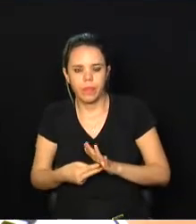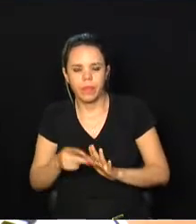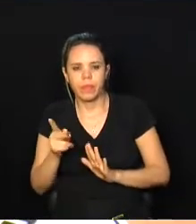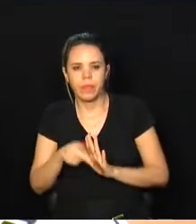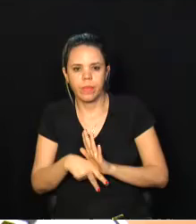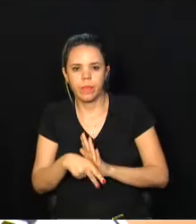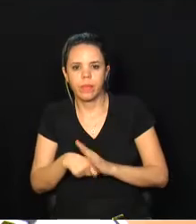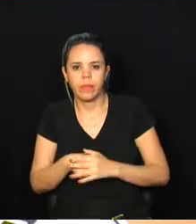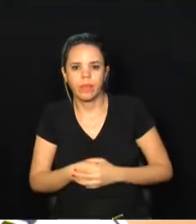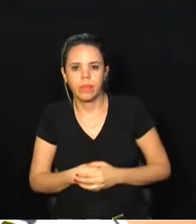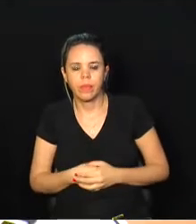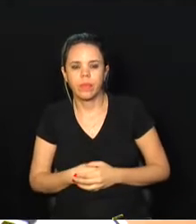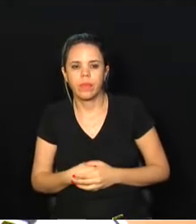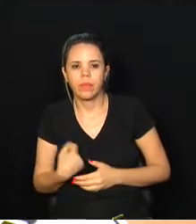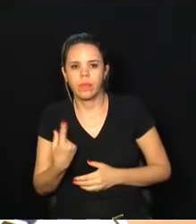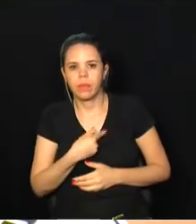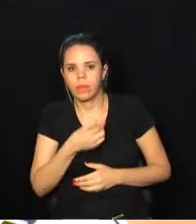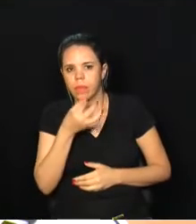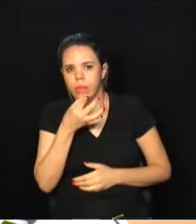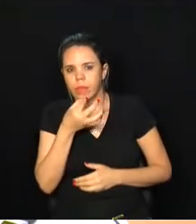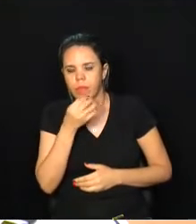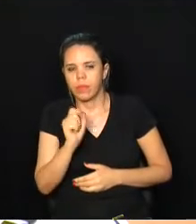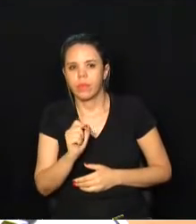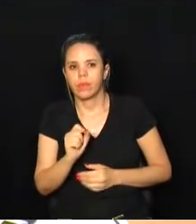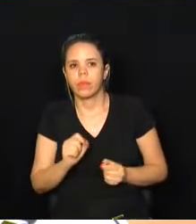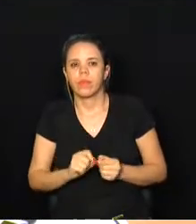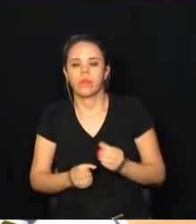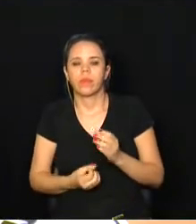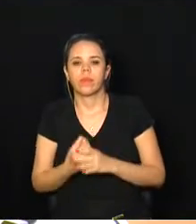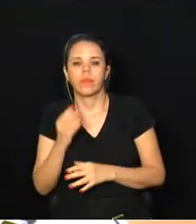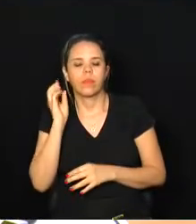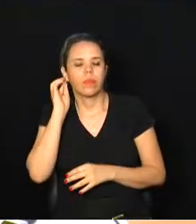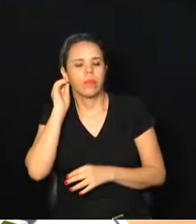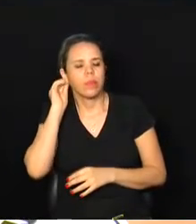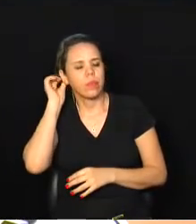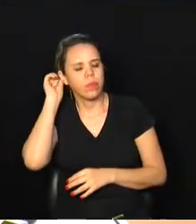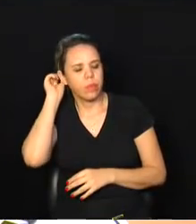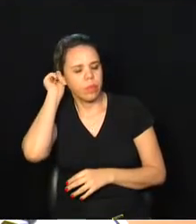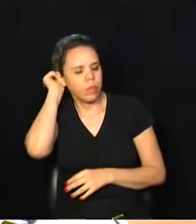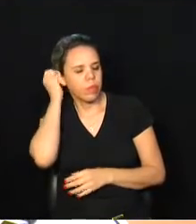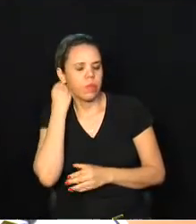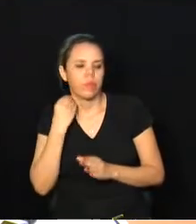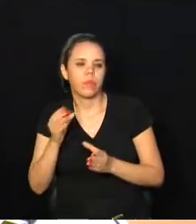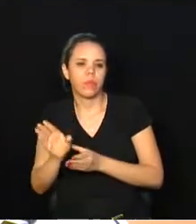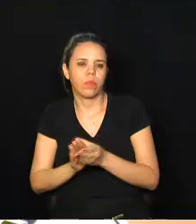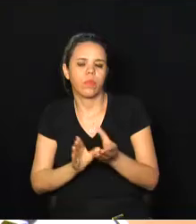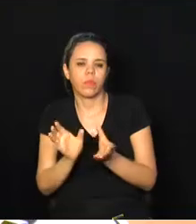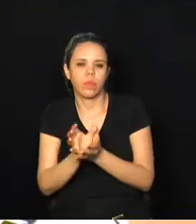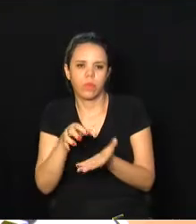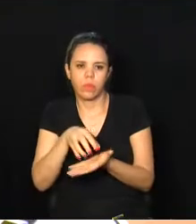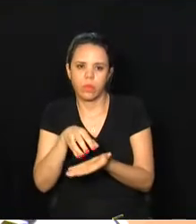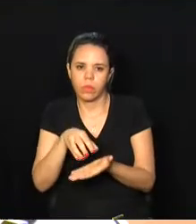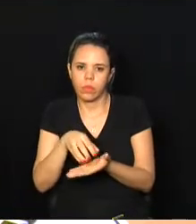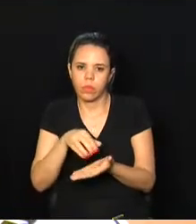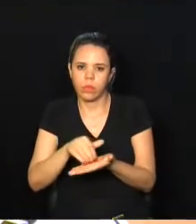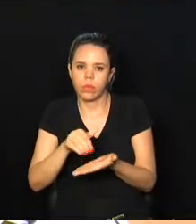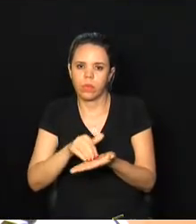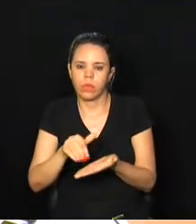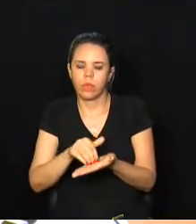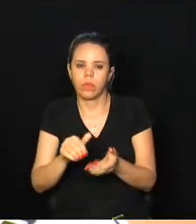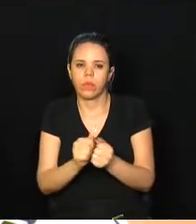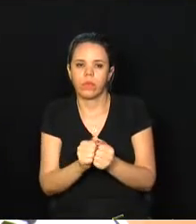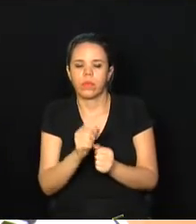projeto. Então, a nossa sugestão foi que eles criassem um conselho ou um órgão com o secretário e com